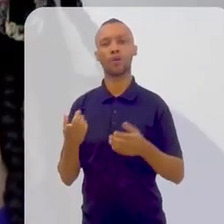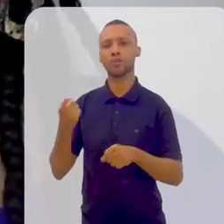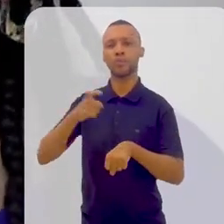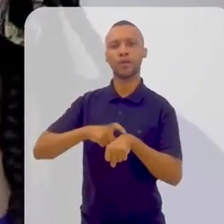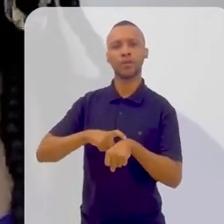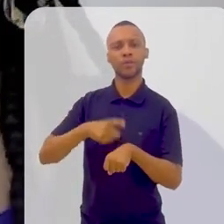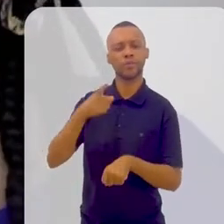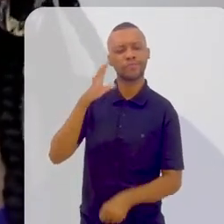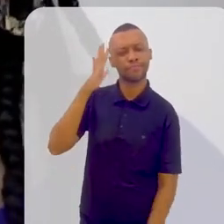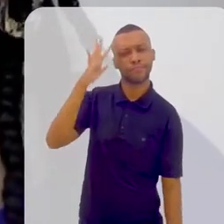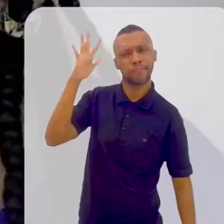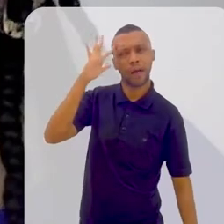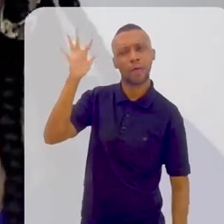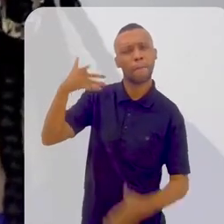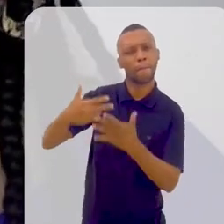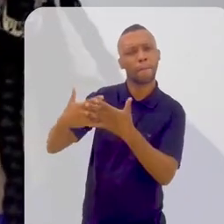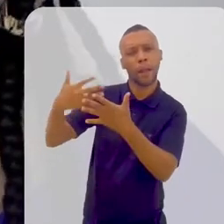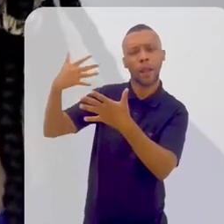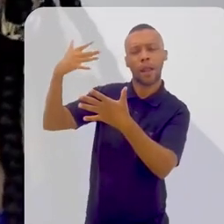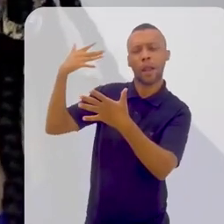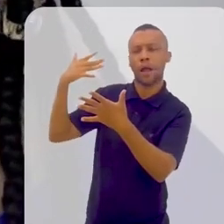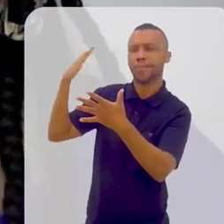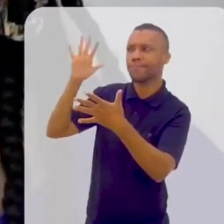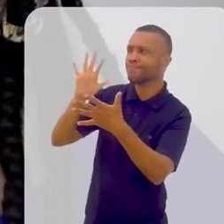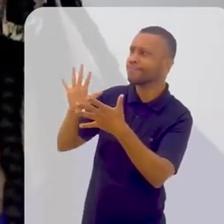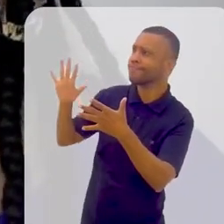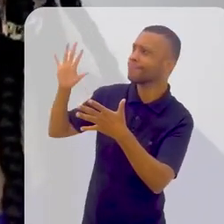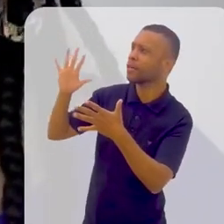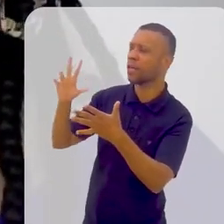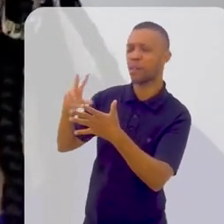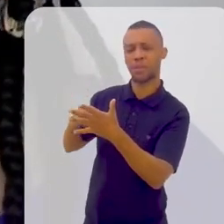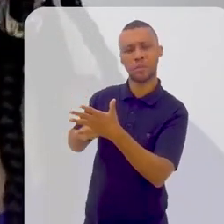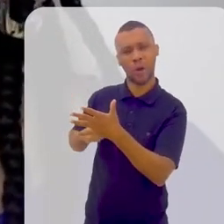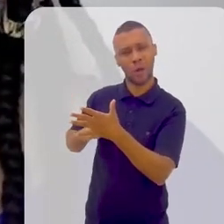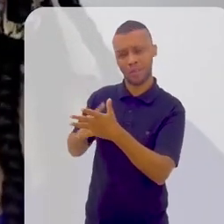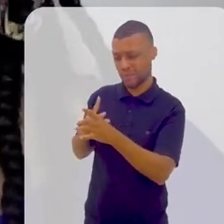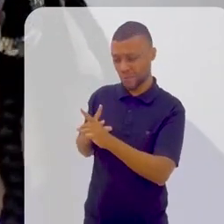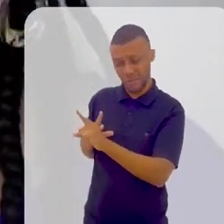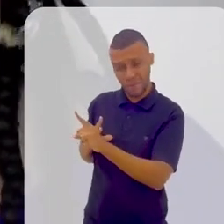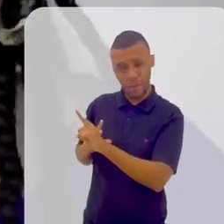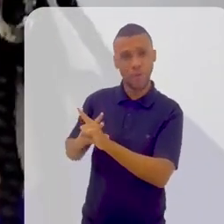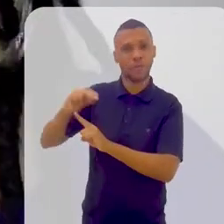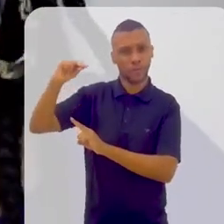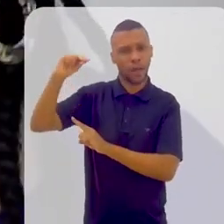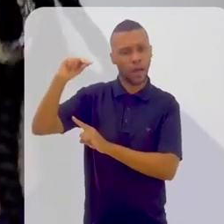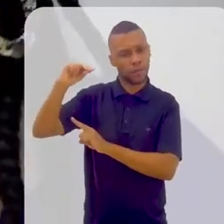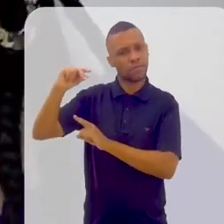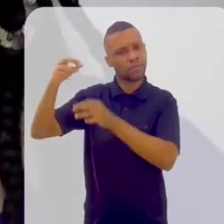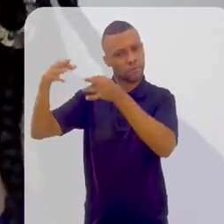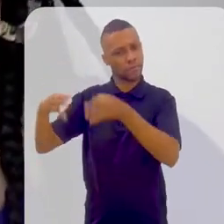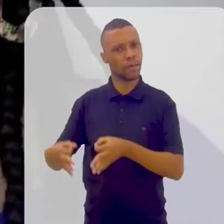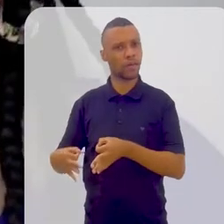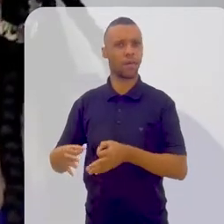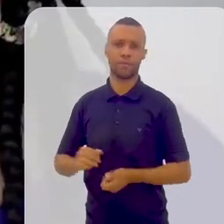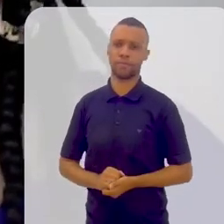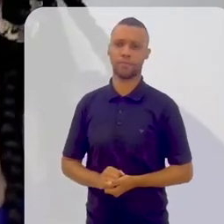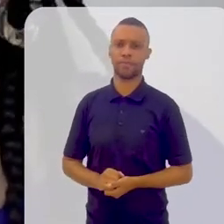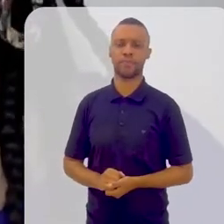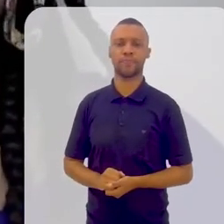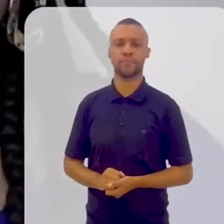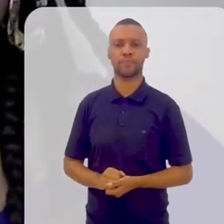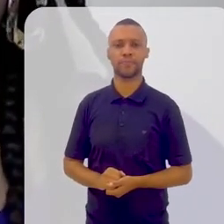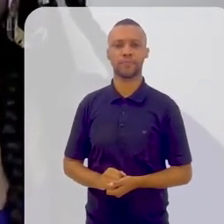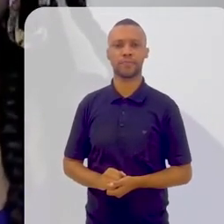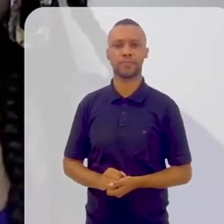Hoje, quando eu olho toda a minha trajetória, eu falo assim, gente, nossa, eu sou vitoriosa mesmo, né?